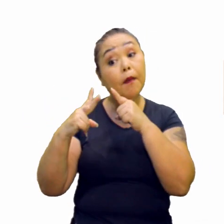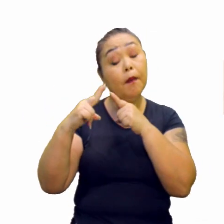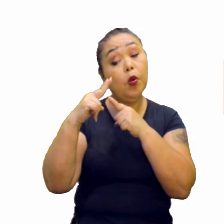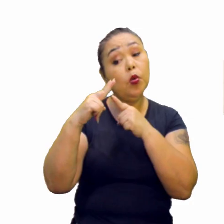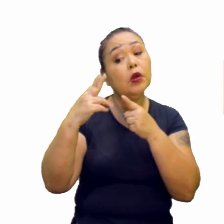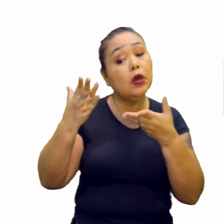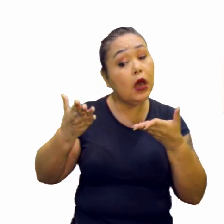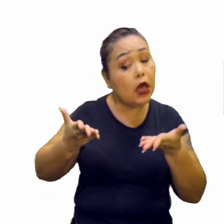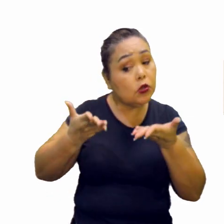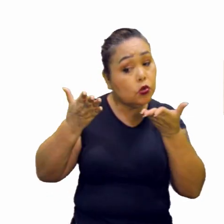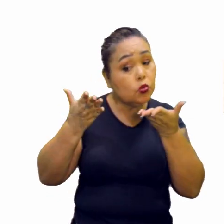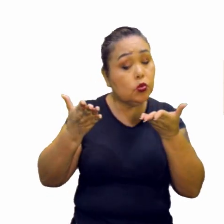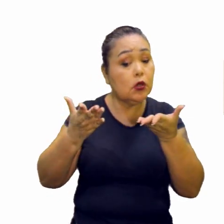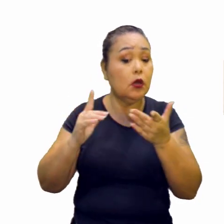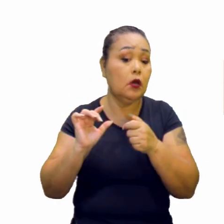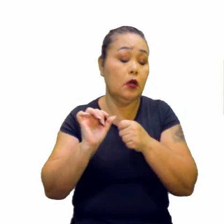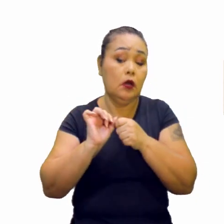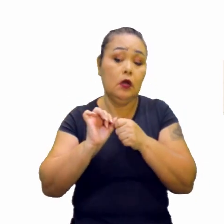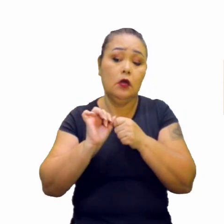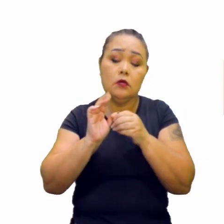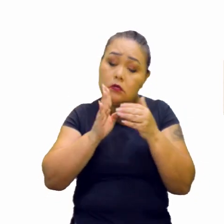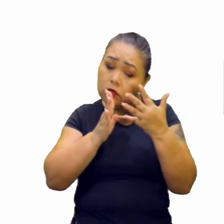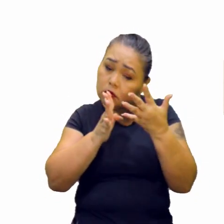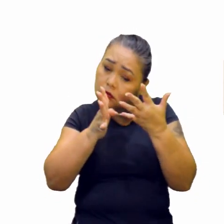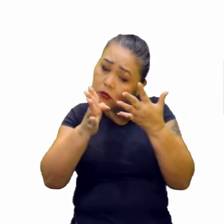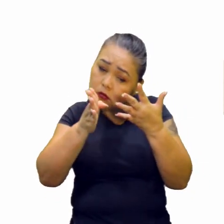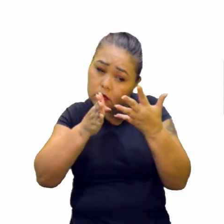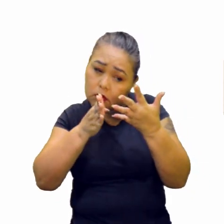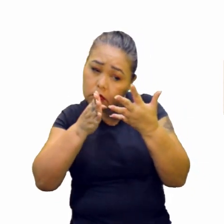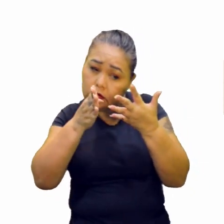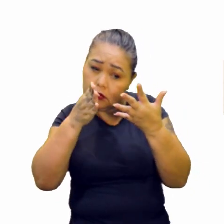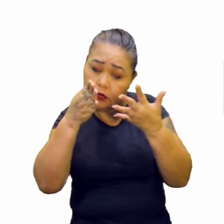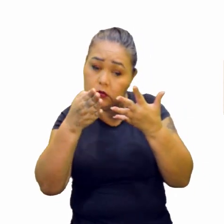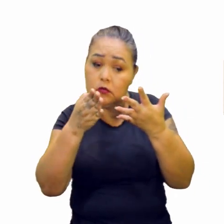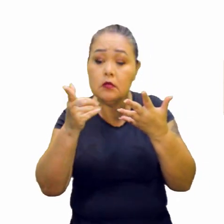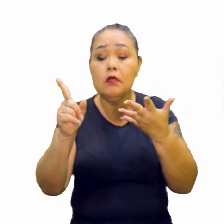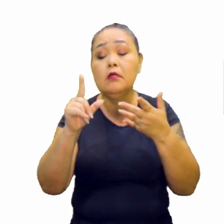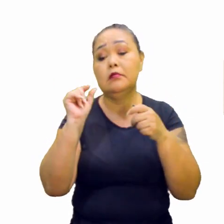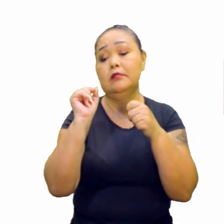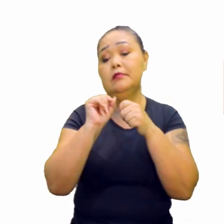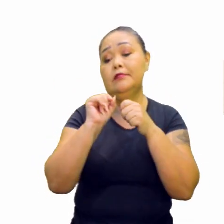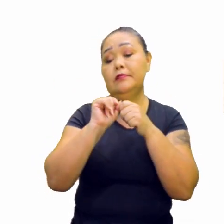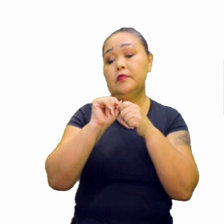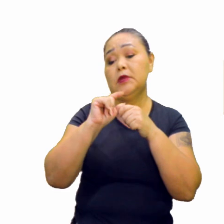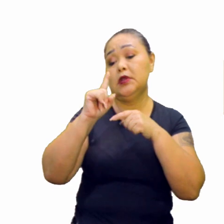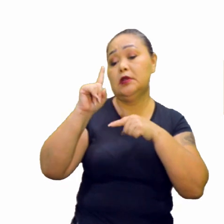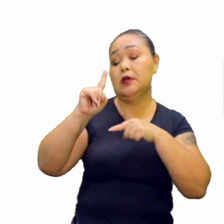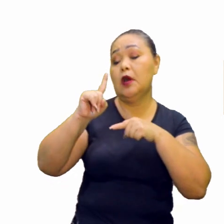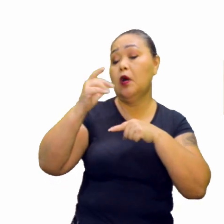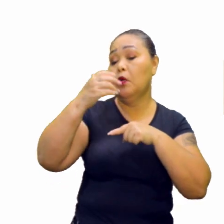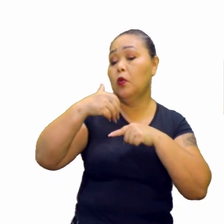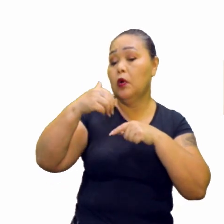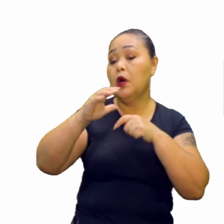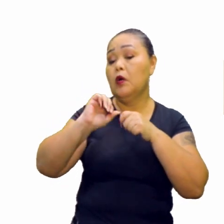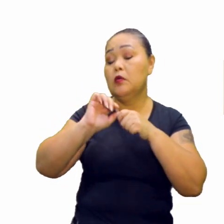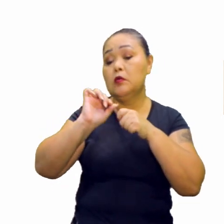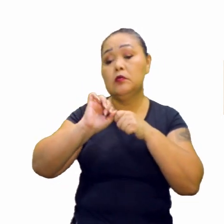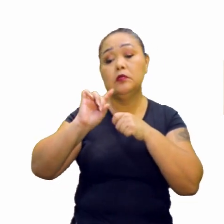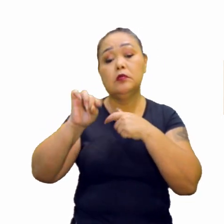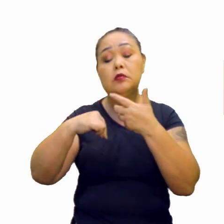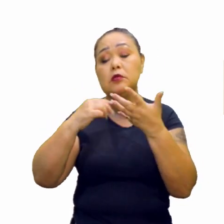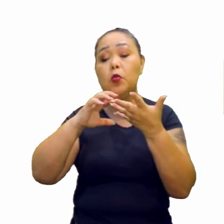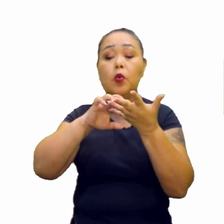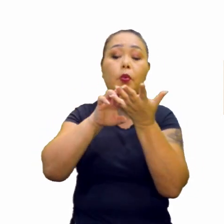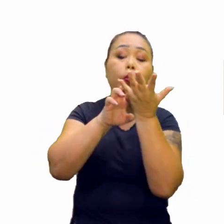favorece um direcionamento para a formação desse fruto e não é gasto em ramos